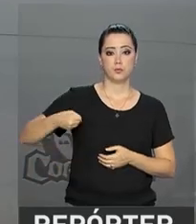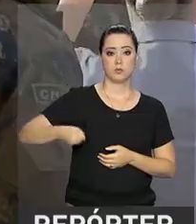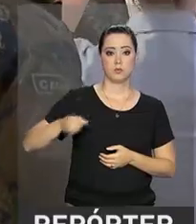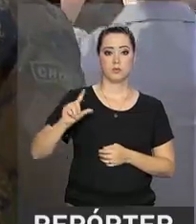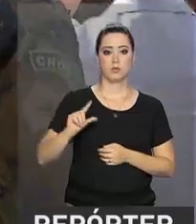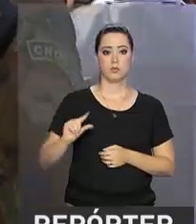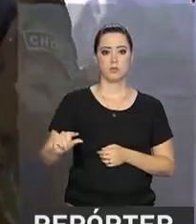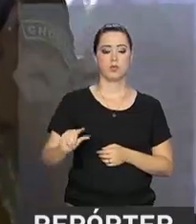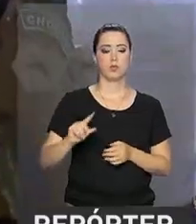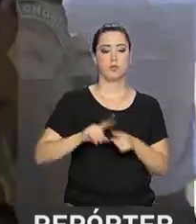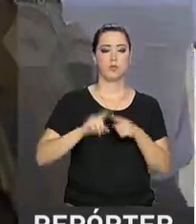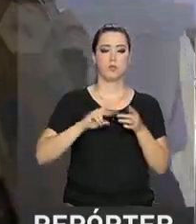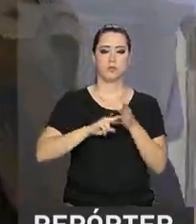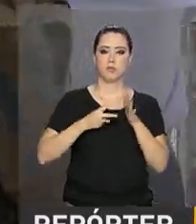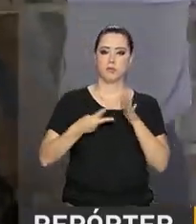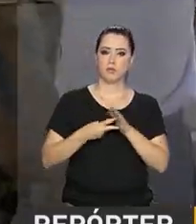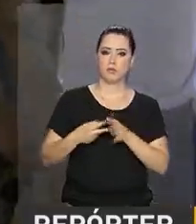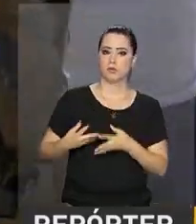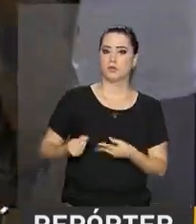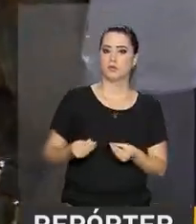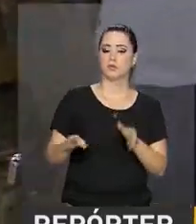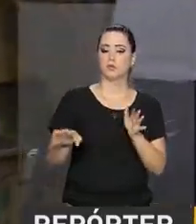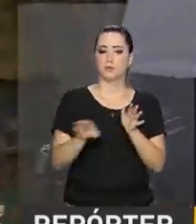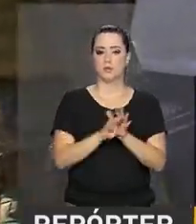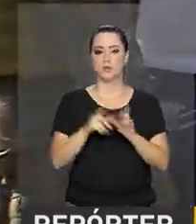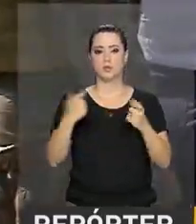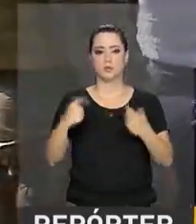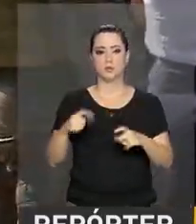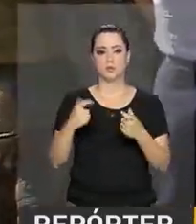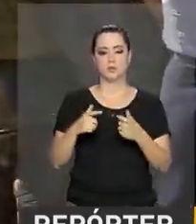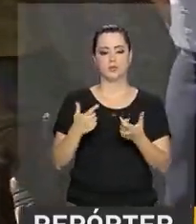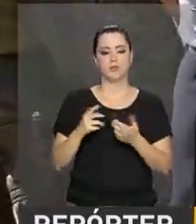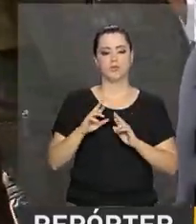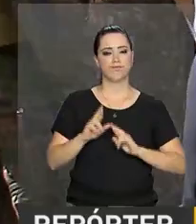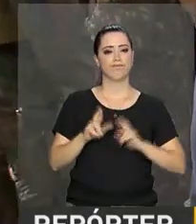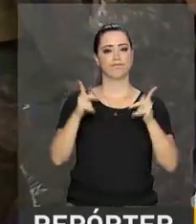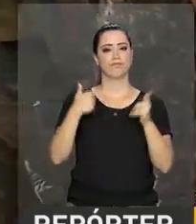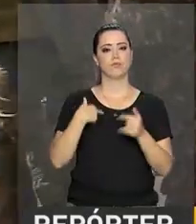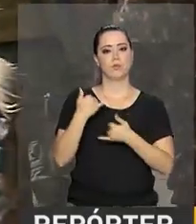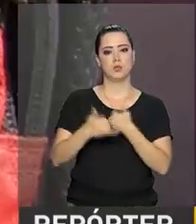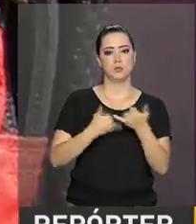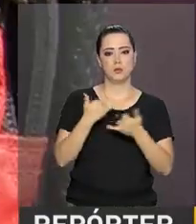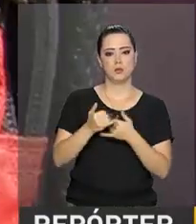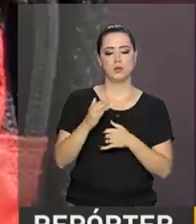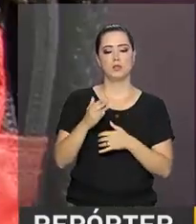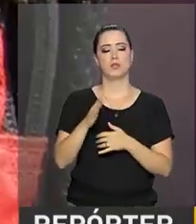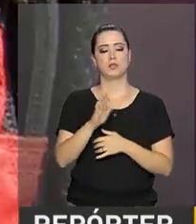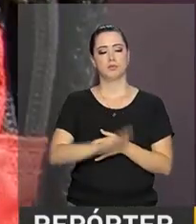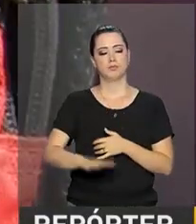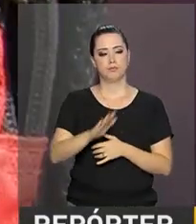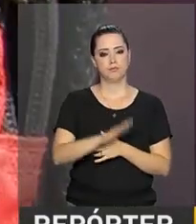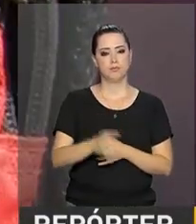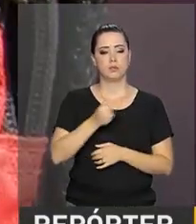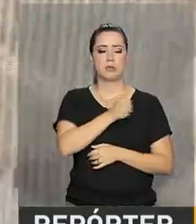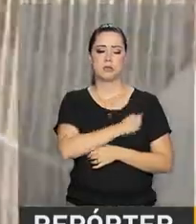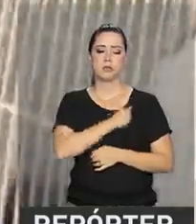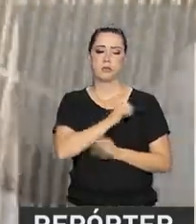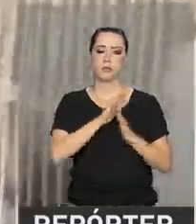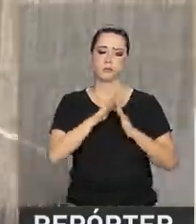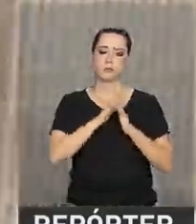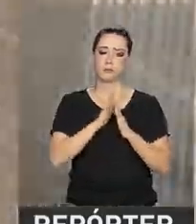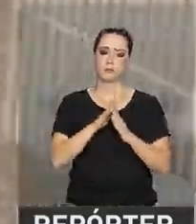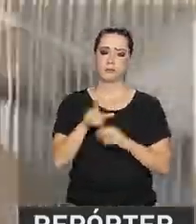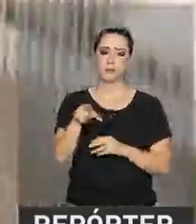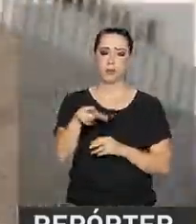pouca, mas representa muito para quem chega em uma terra estrangeira. A brincadeira de criança, a saudade de casa,